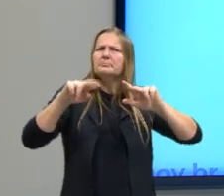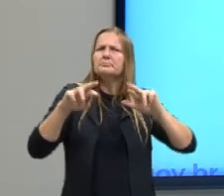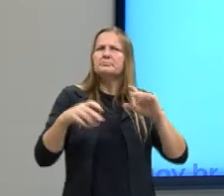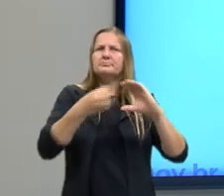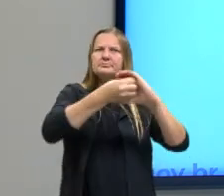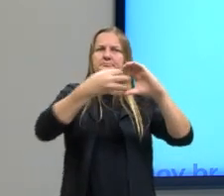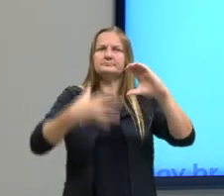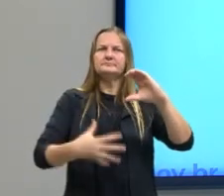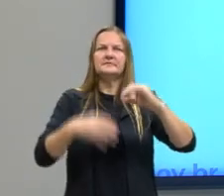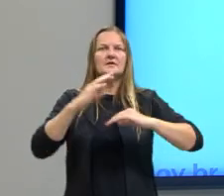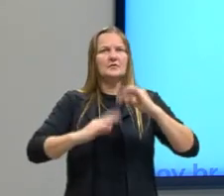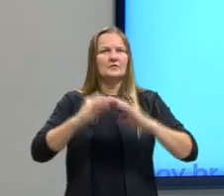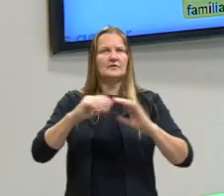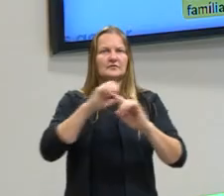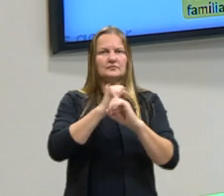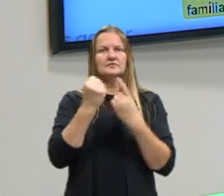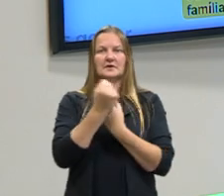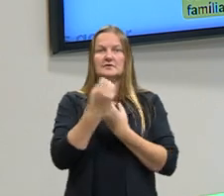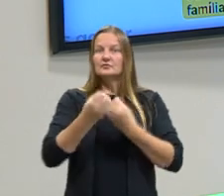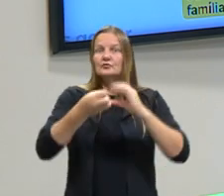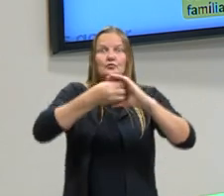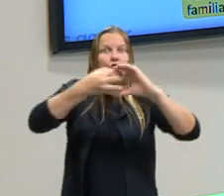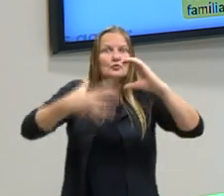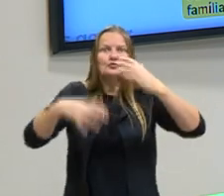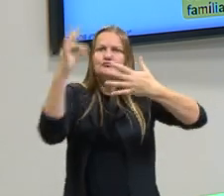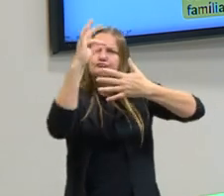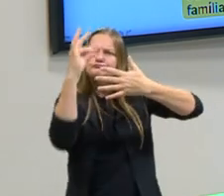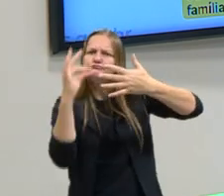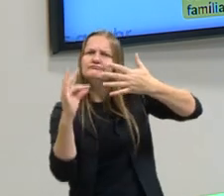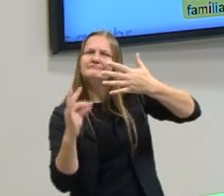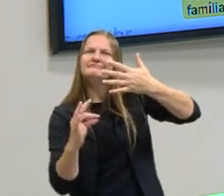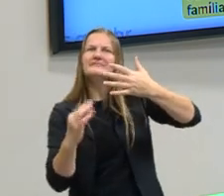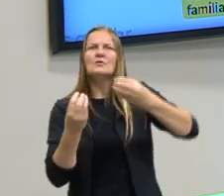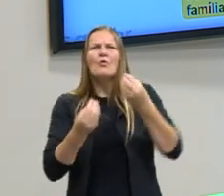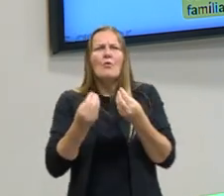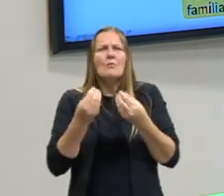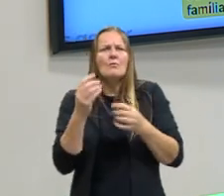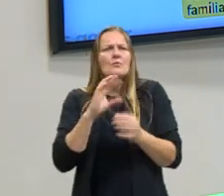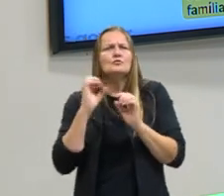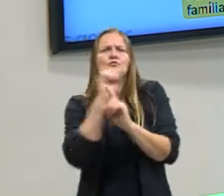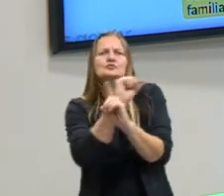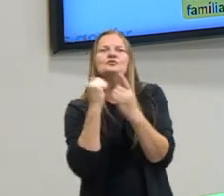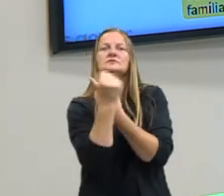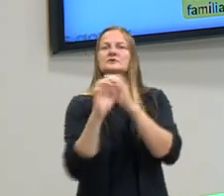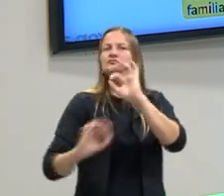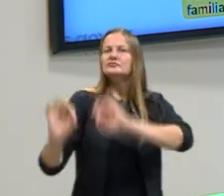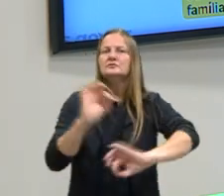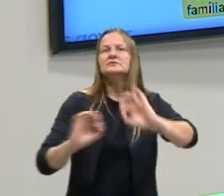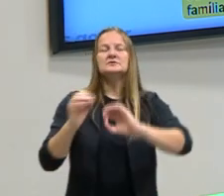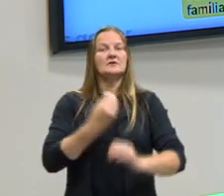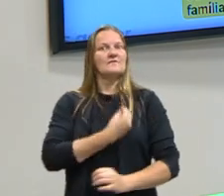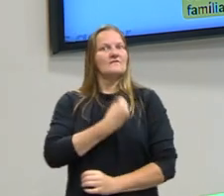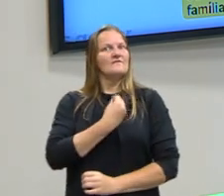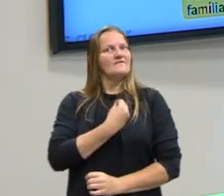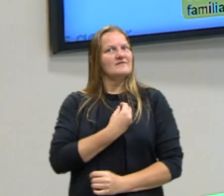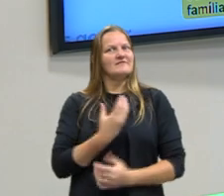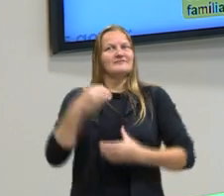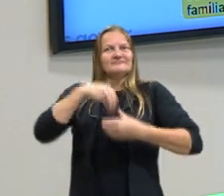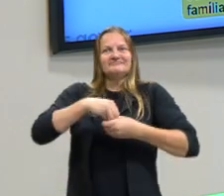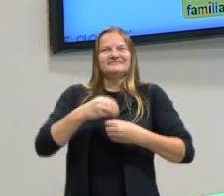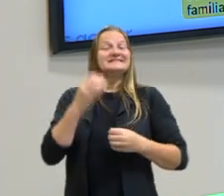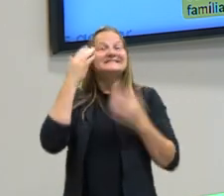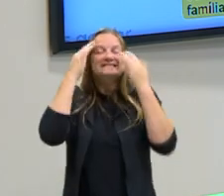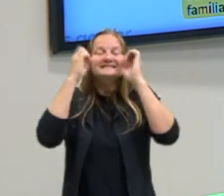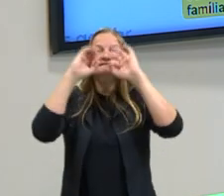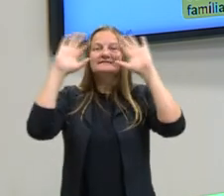esses fatos sociais como a sociedade vai como esses fatos sociais e como a sociedade seu organismo vivo ele tenta